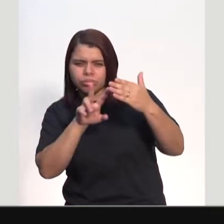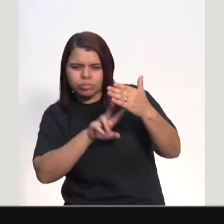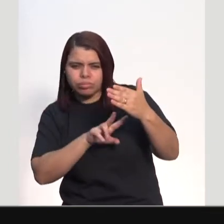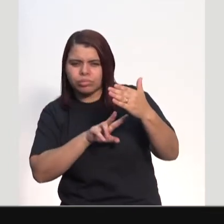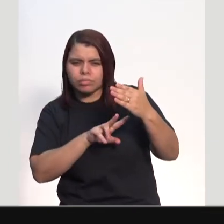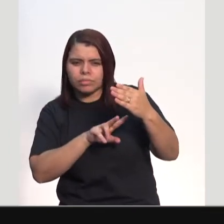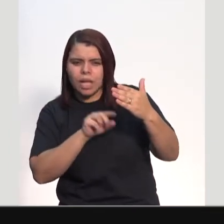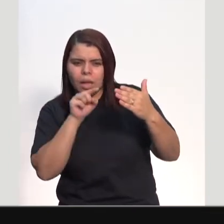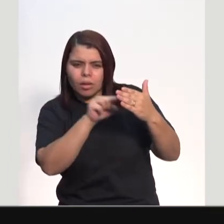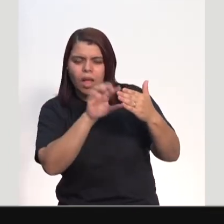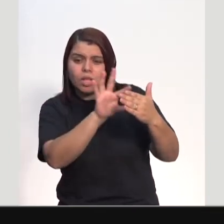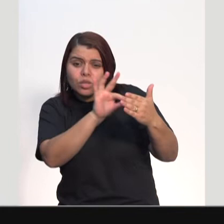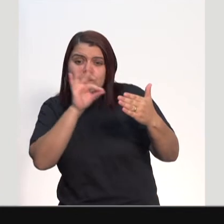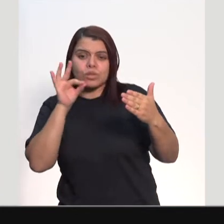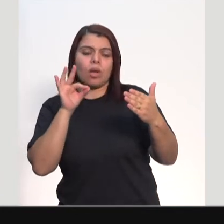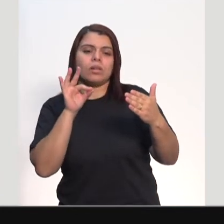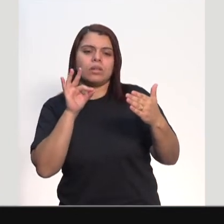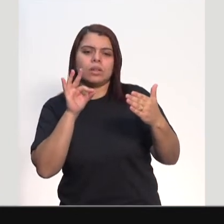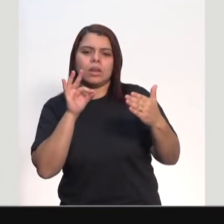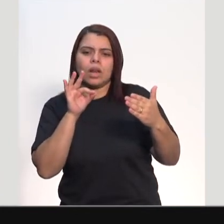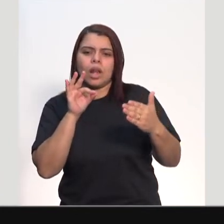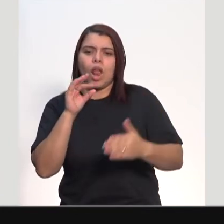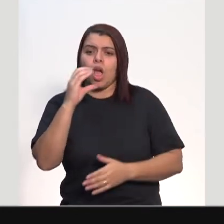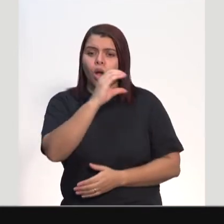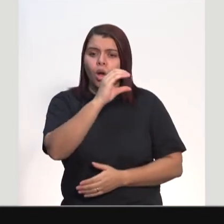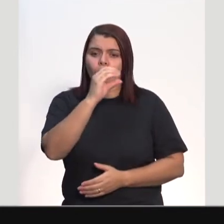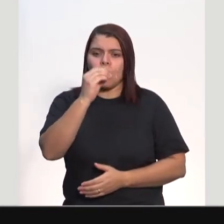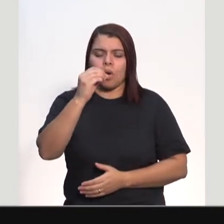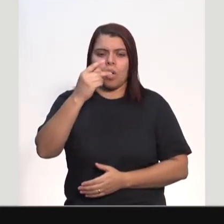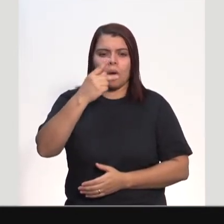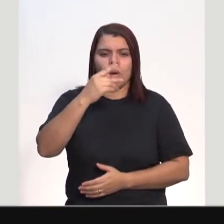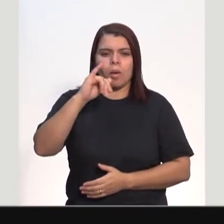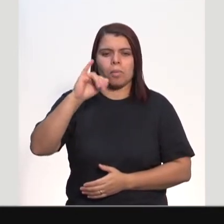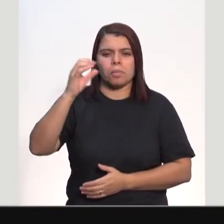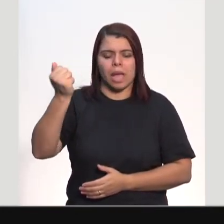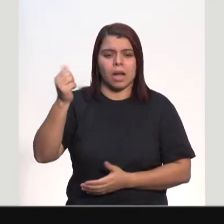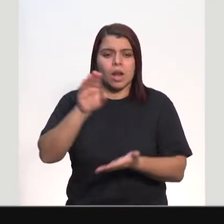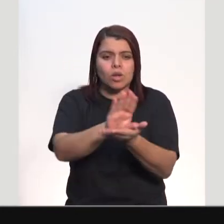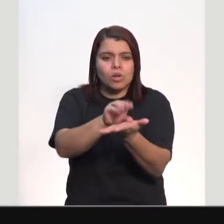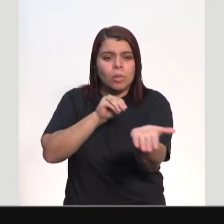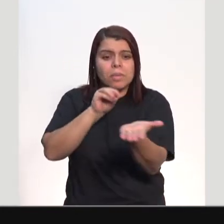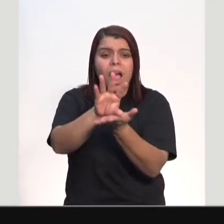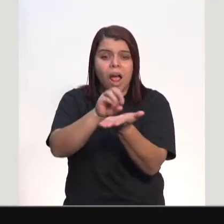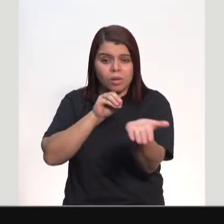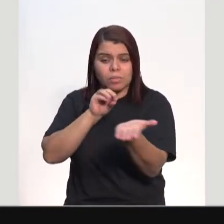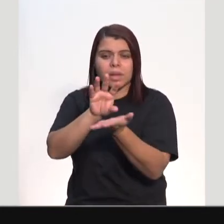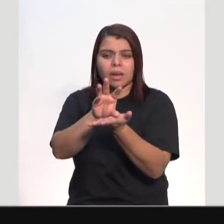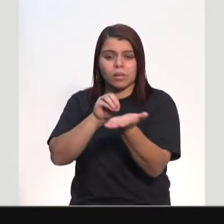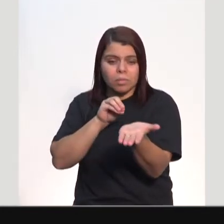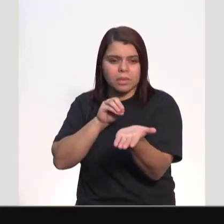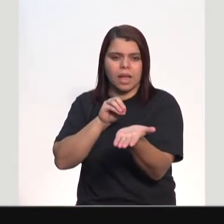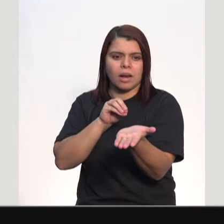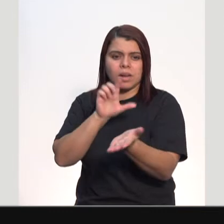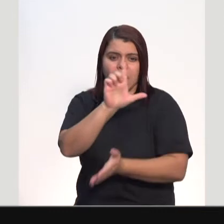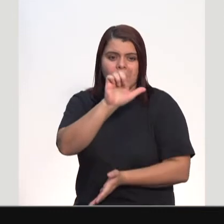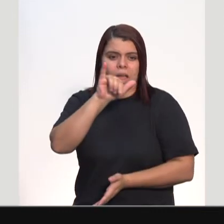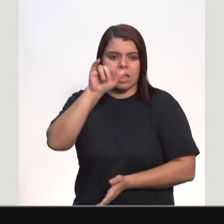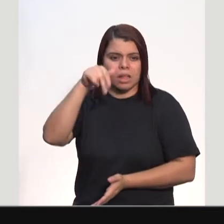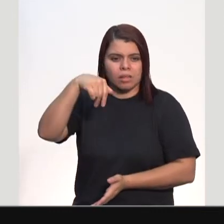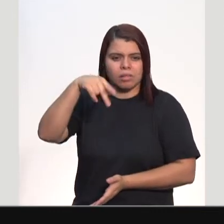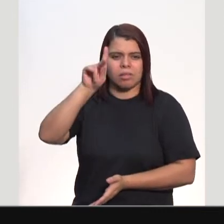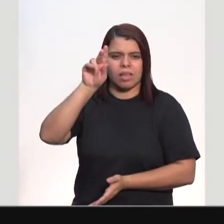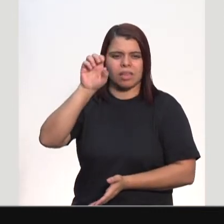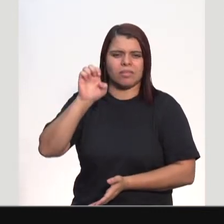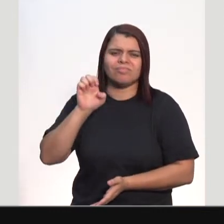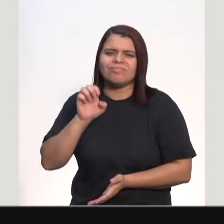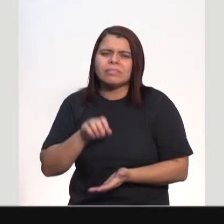ele vai aparecer copiar link. Eu vou colocar aqui copiar link. Aqui eu cliquei com o botão direito,